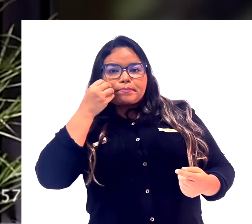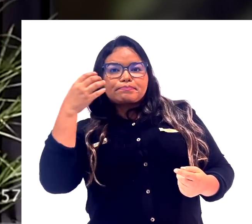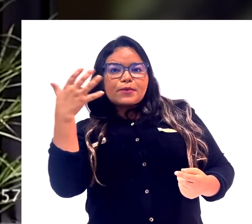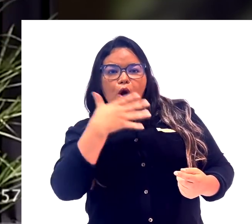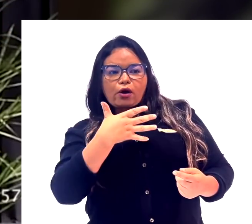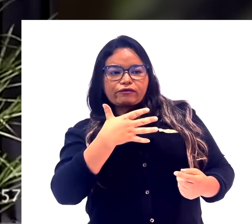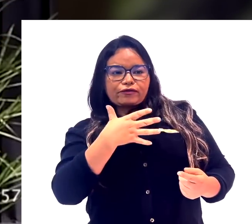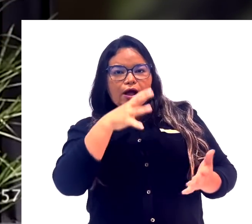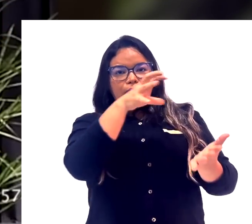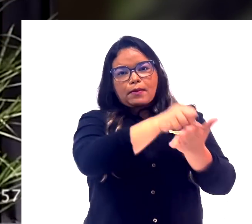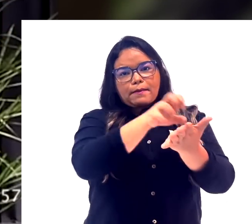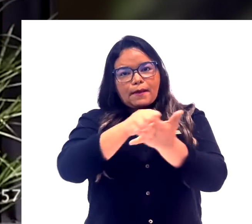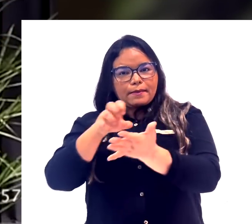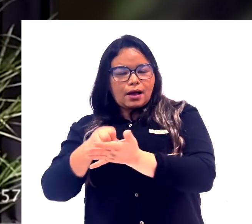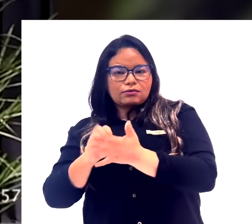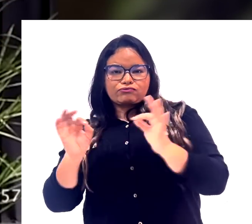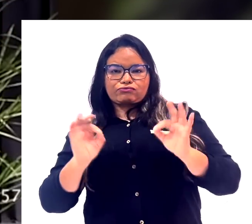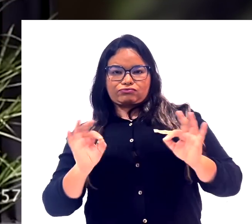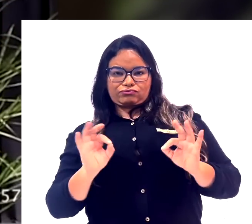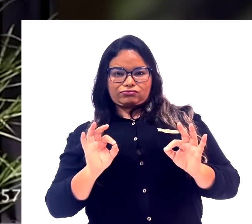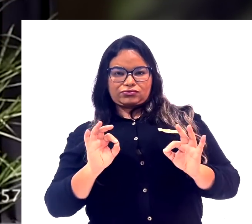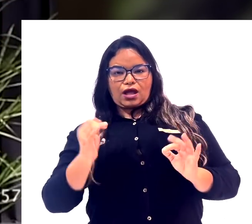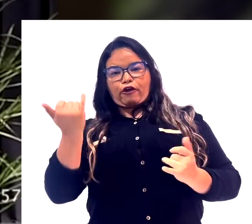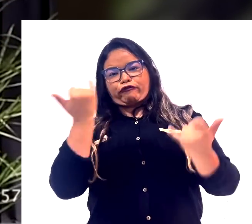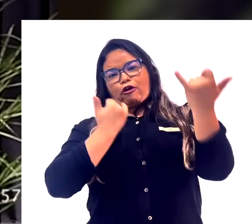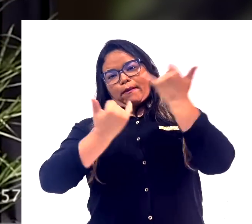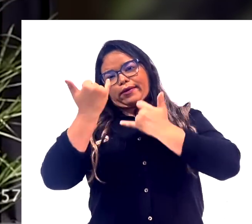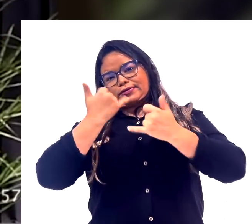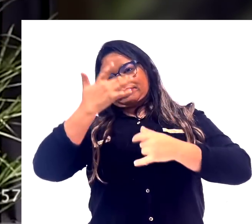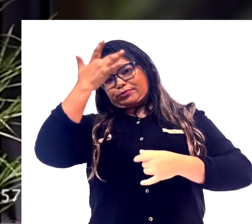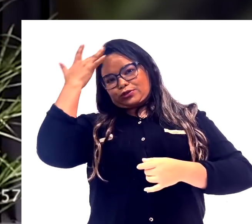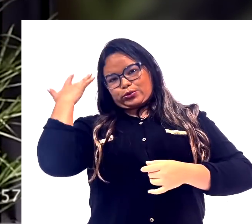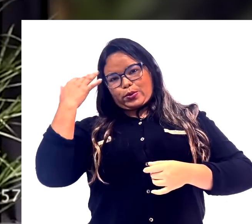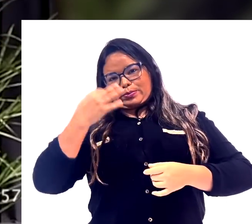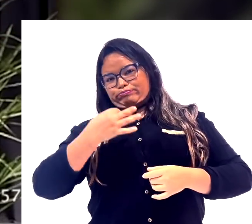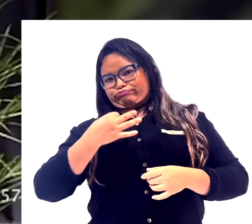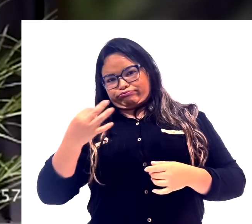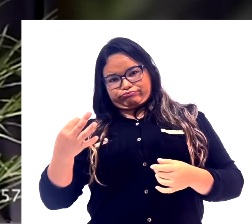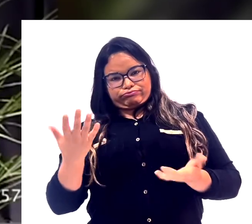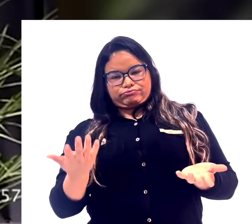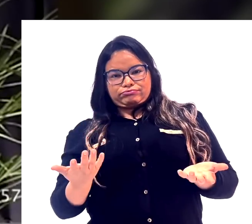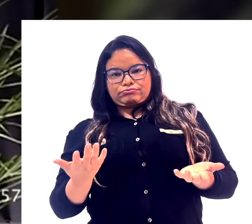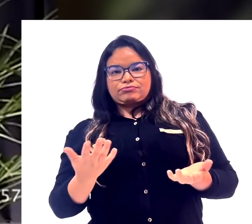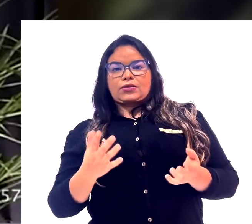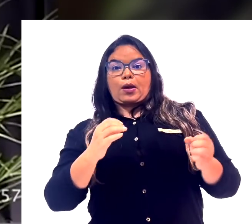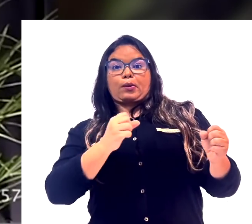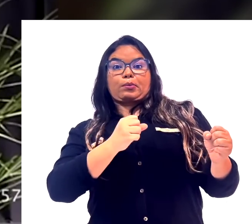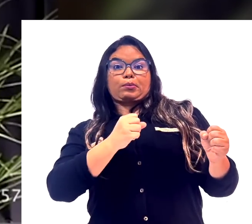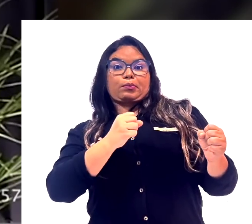Trata-se de informação de segunda mão, provida pelo poder que os destruiu.